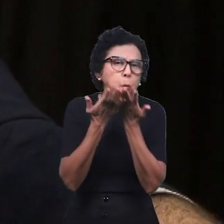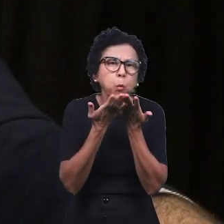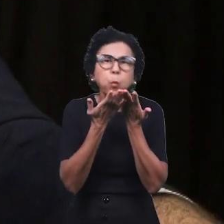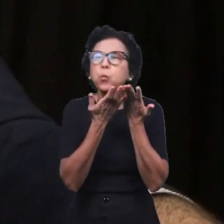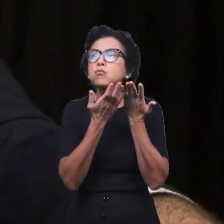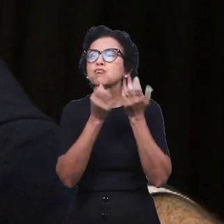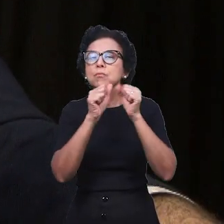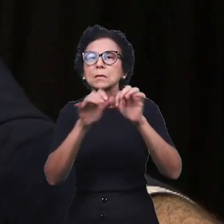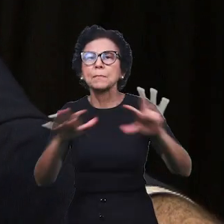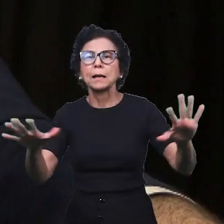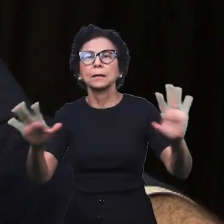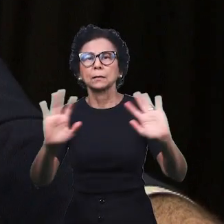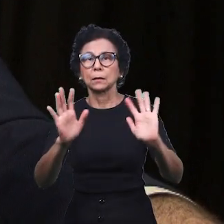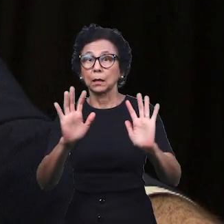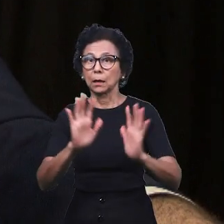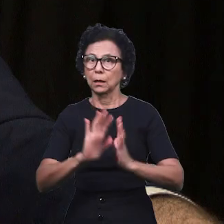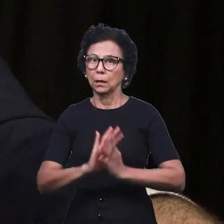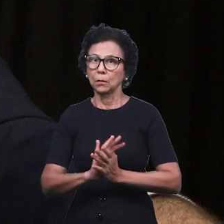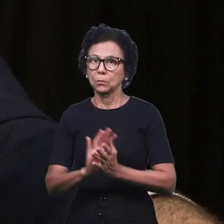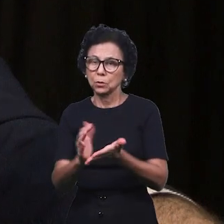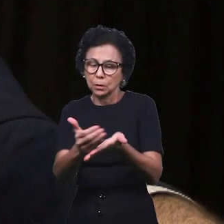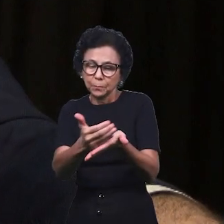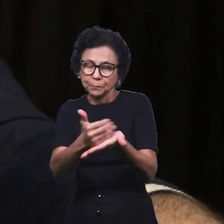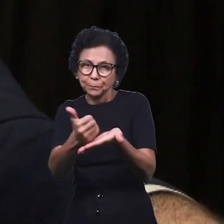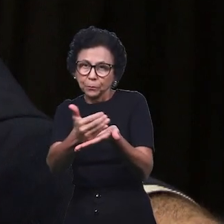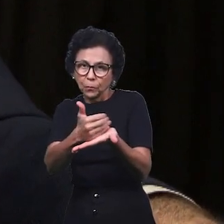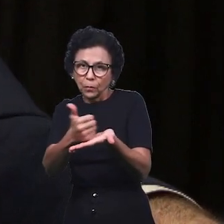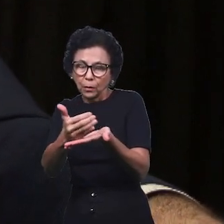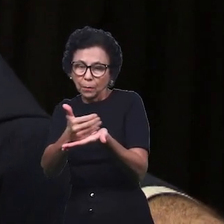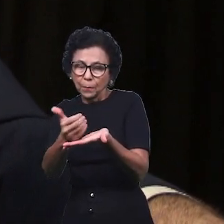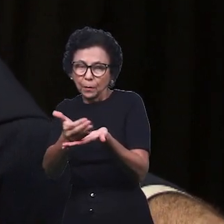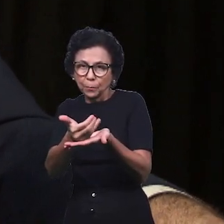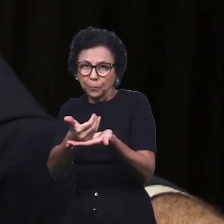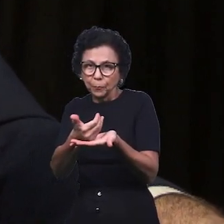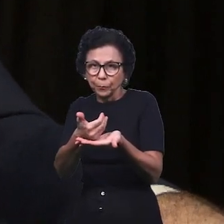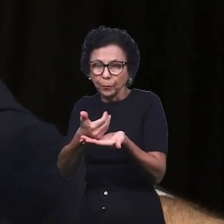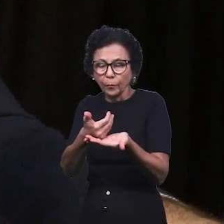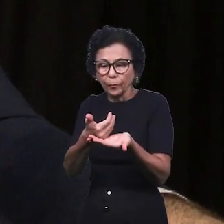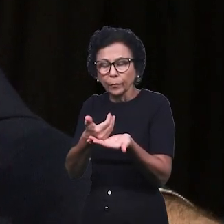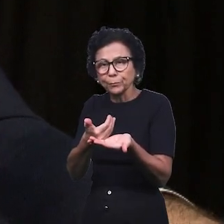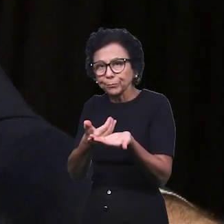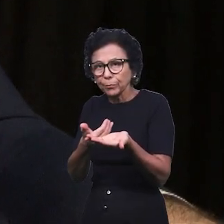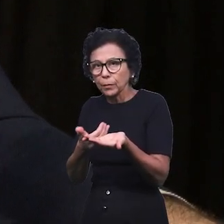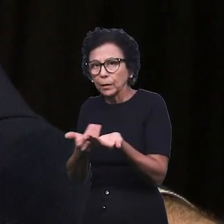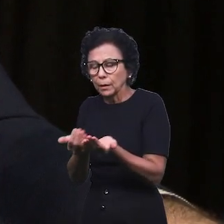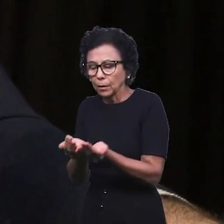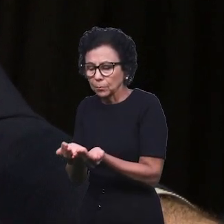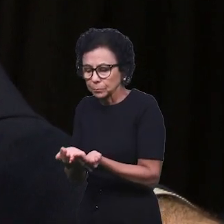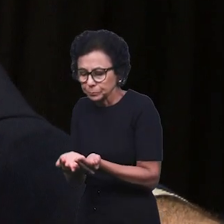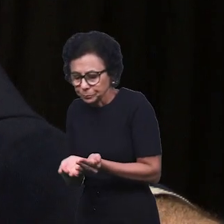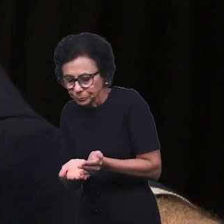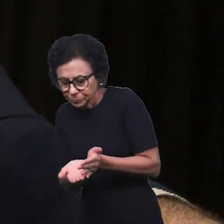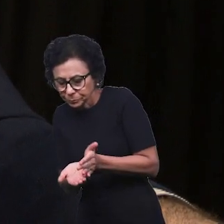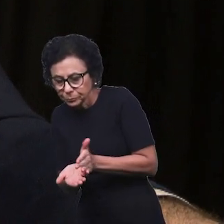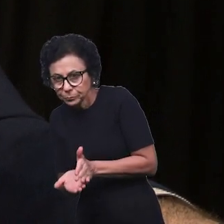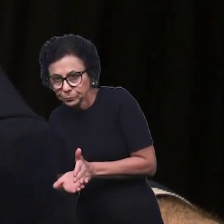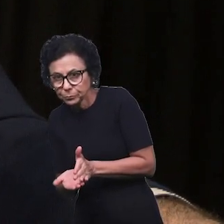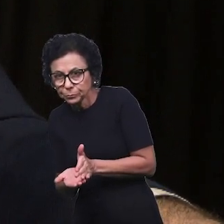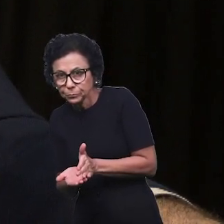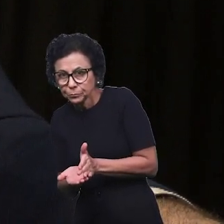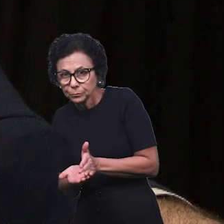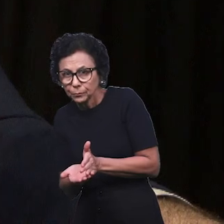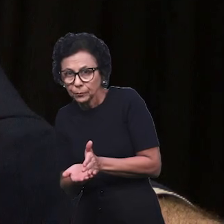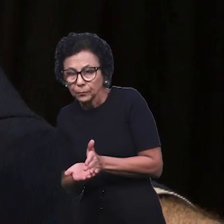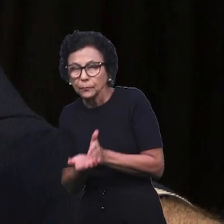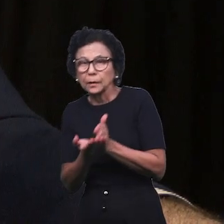no arraial, né? Glória a Então, Deus. as cinzas, o que eram as cinzas? As cinzas eram o